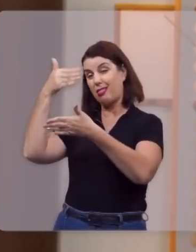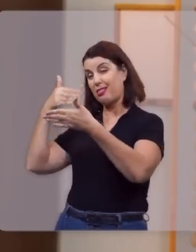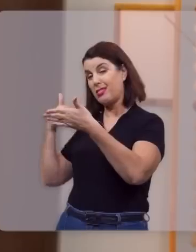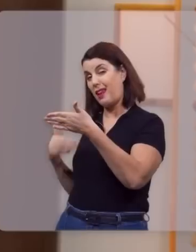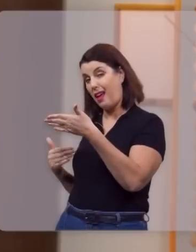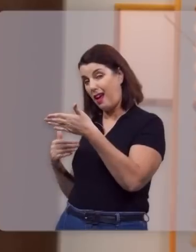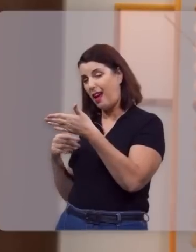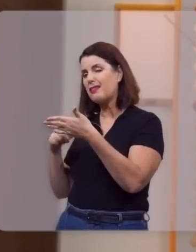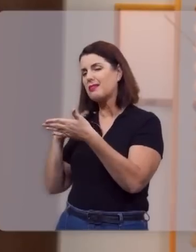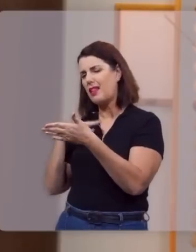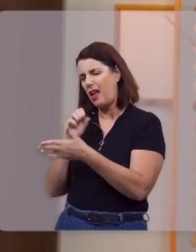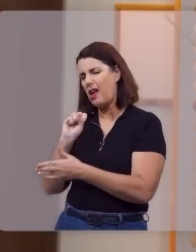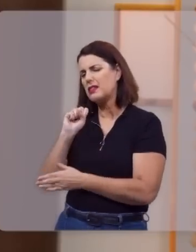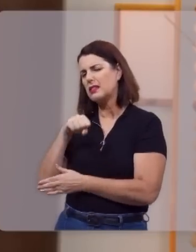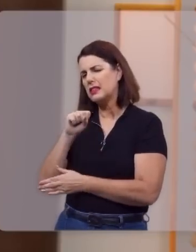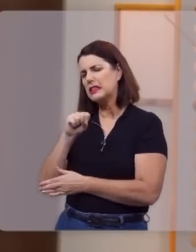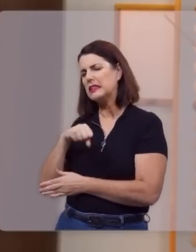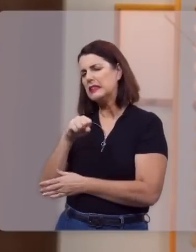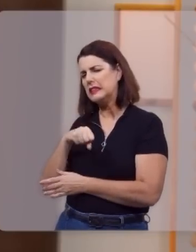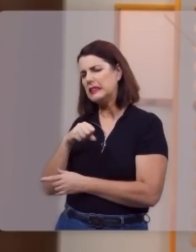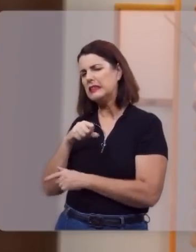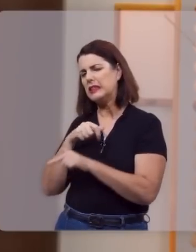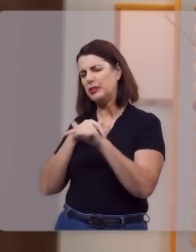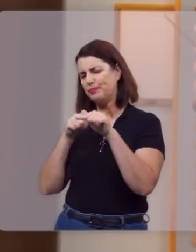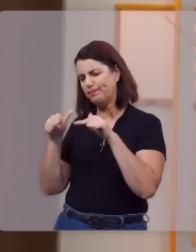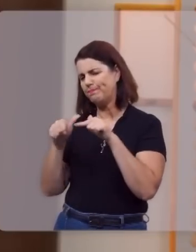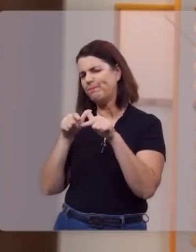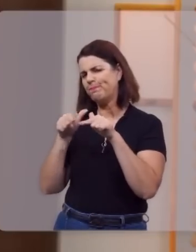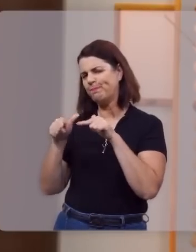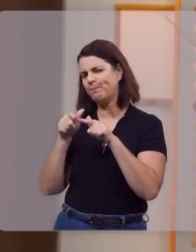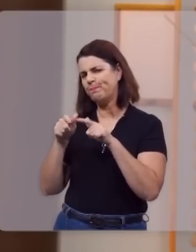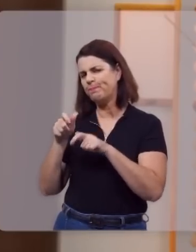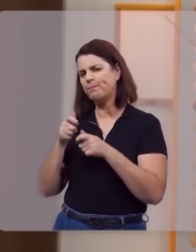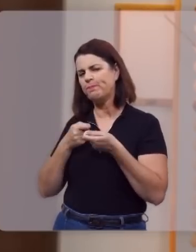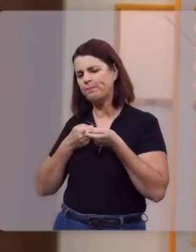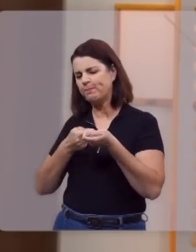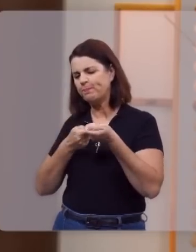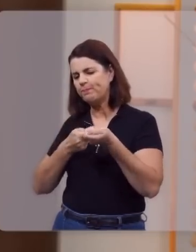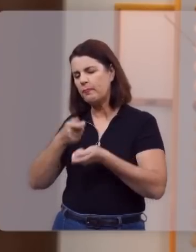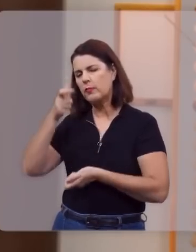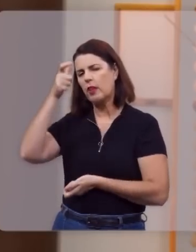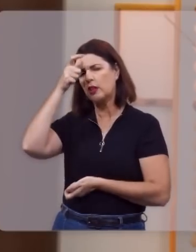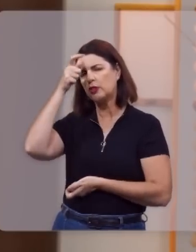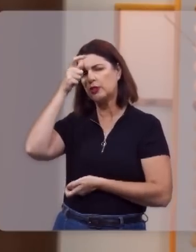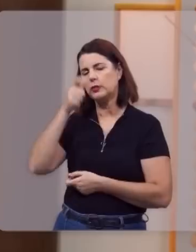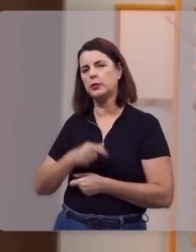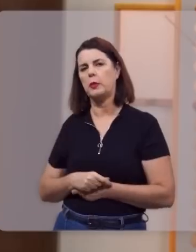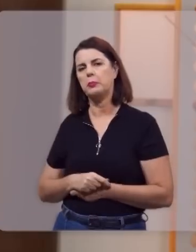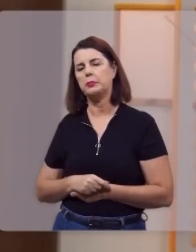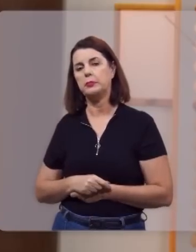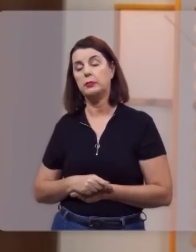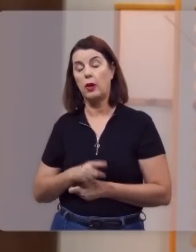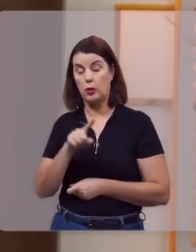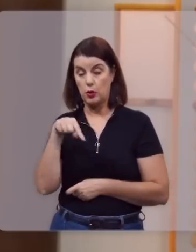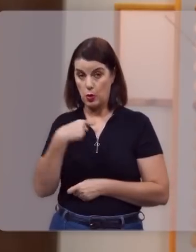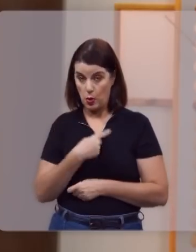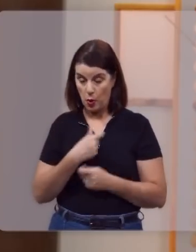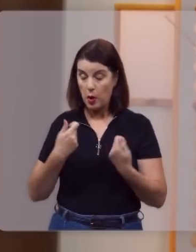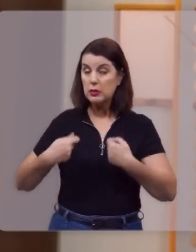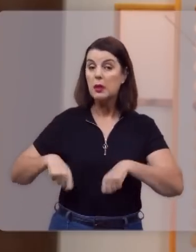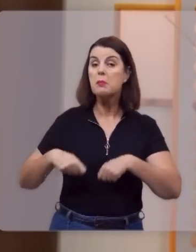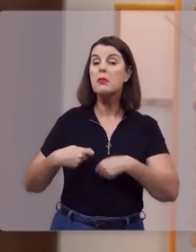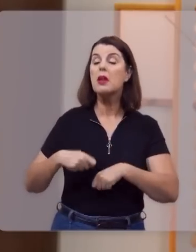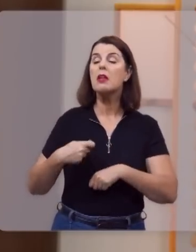trás existe sim agentes malignos impulsionando esta agenda. Então,